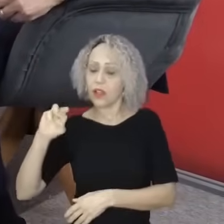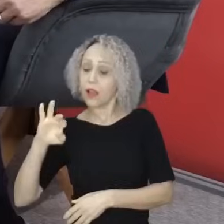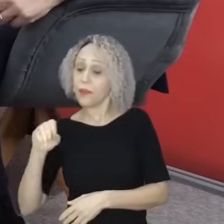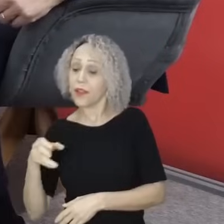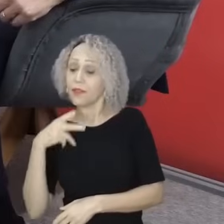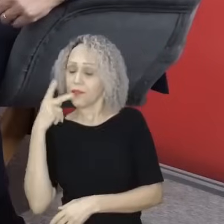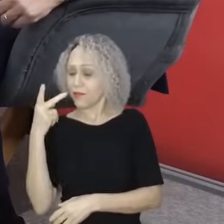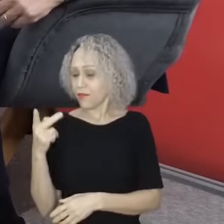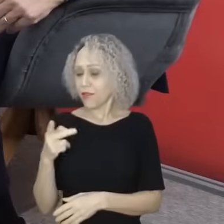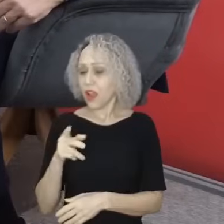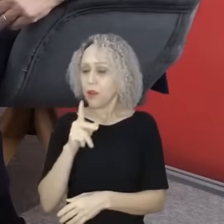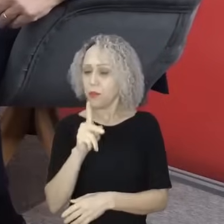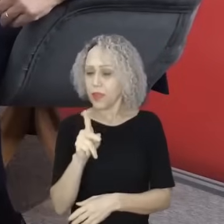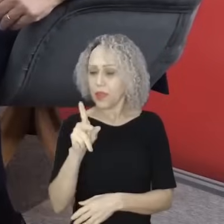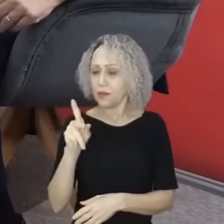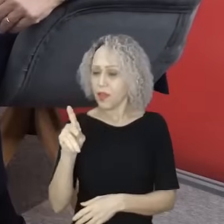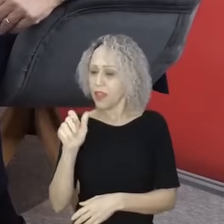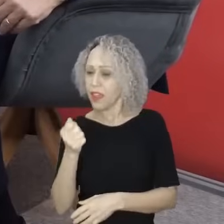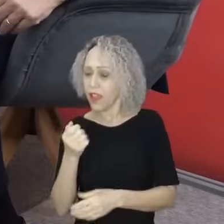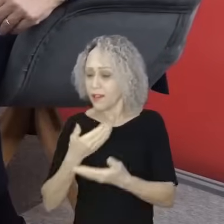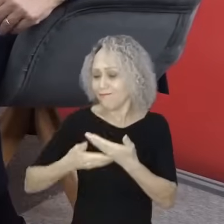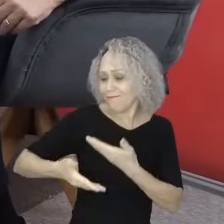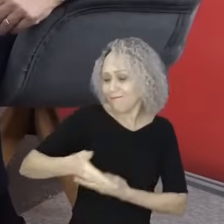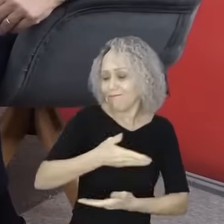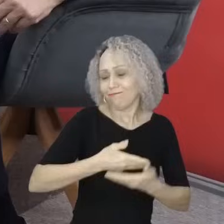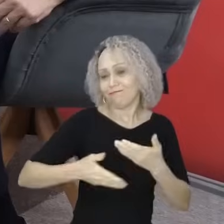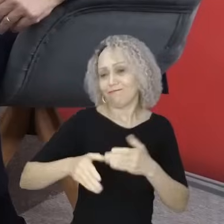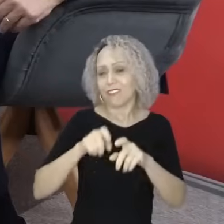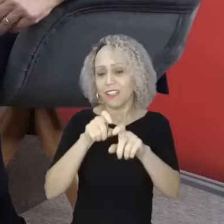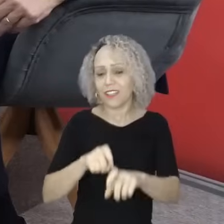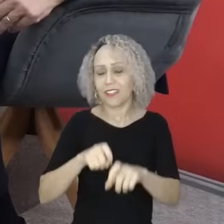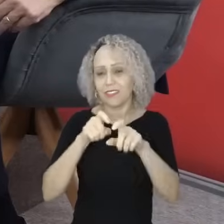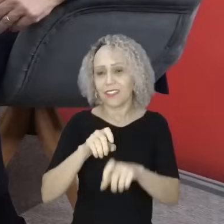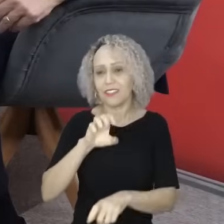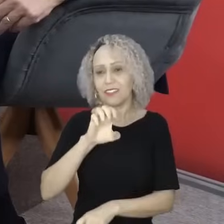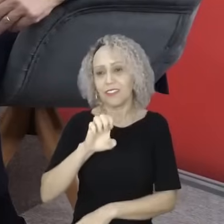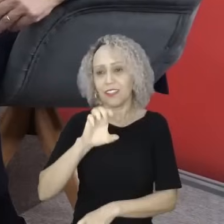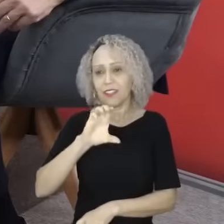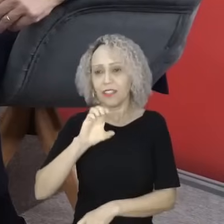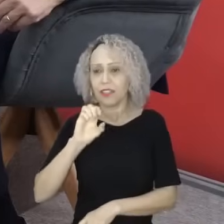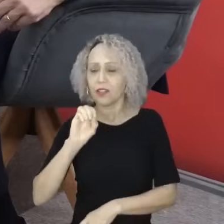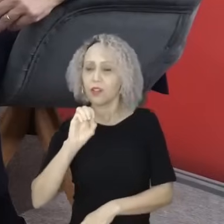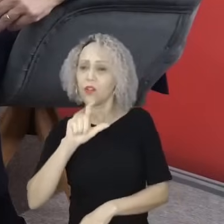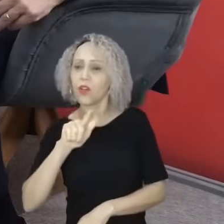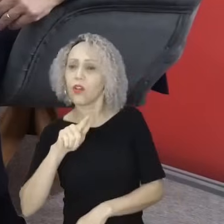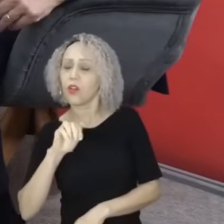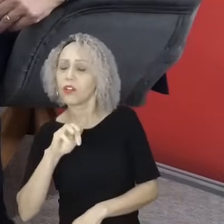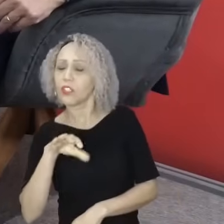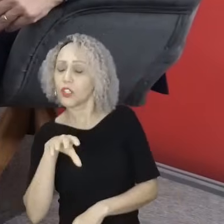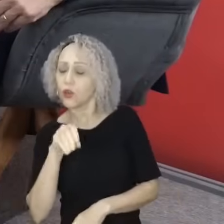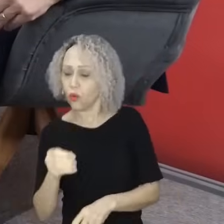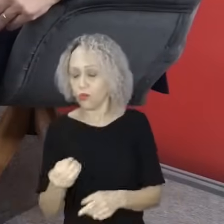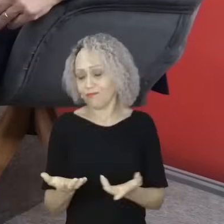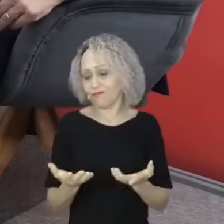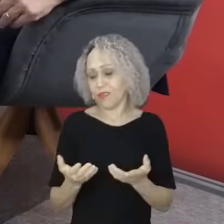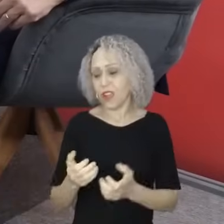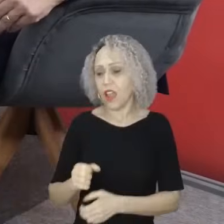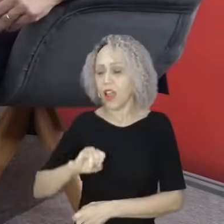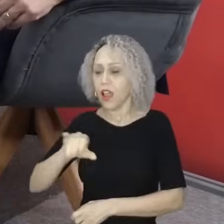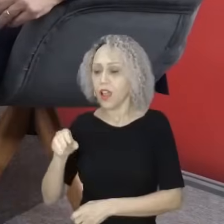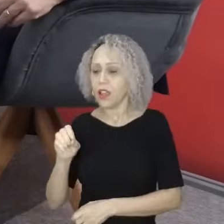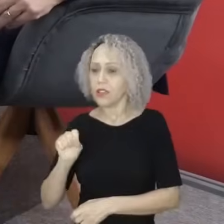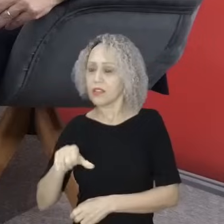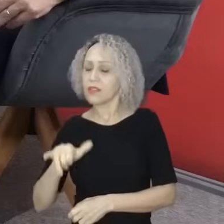ecológica, ótimo. O Fábio Júnior, que também colocou um governo que governa para todos. A Josi Negreiros falando do Bom Gás, Grande Bom